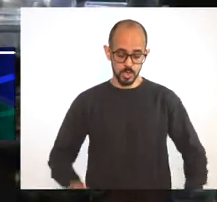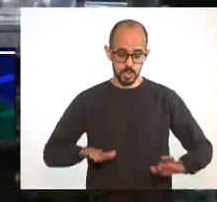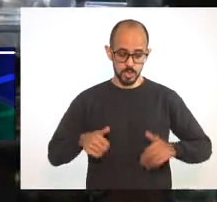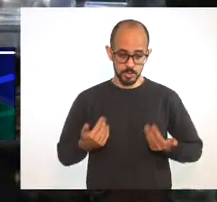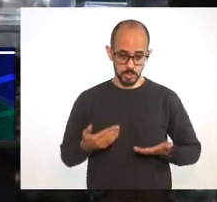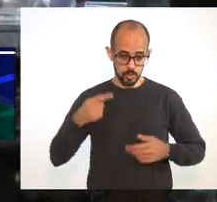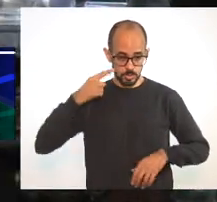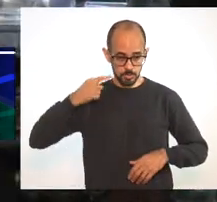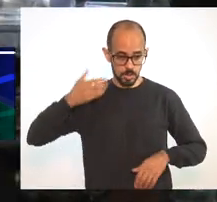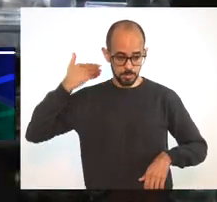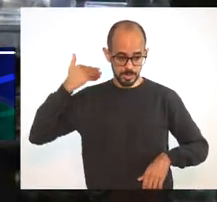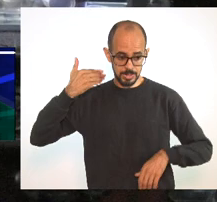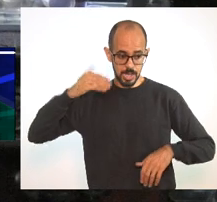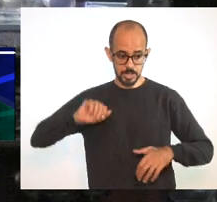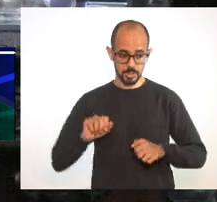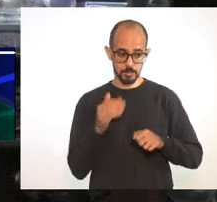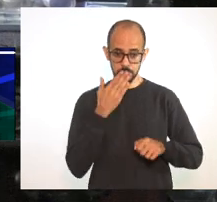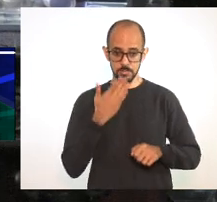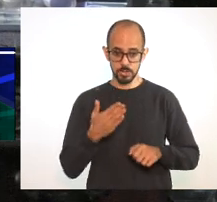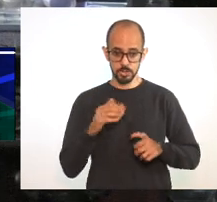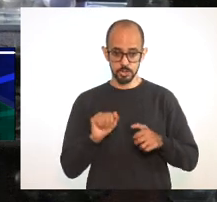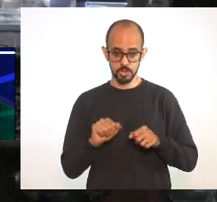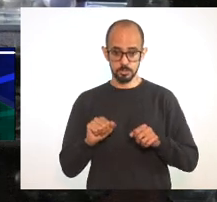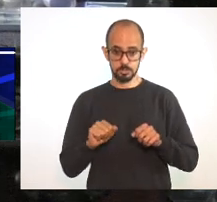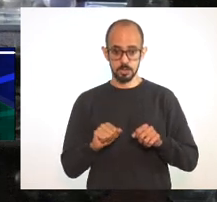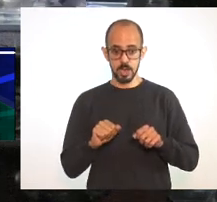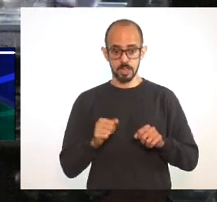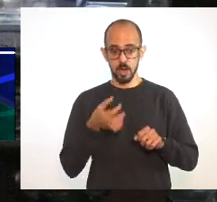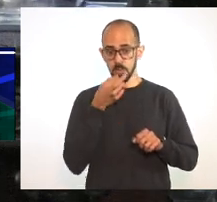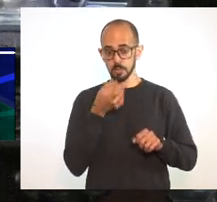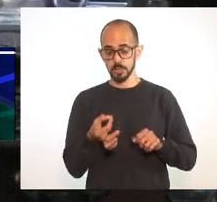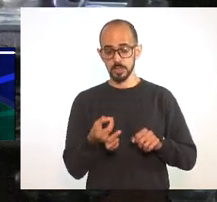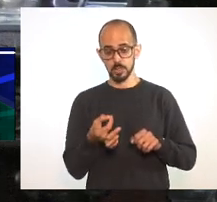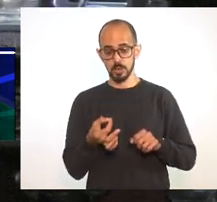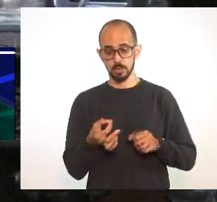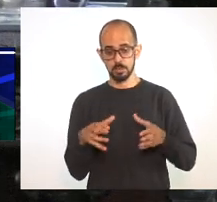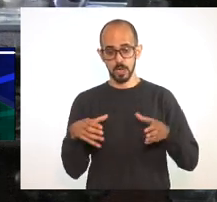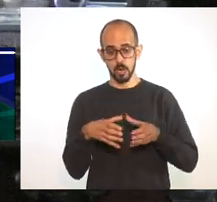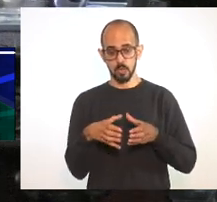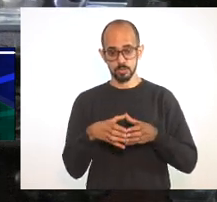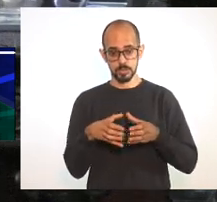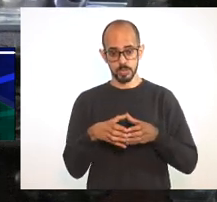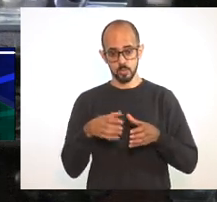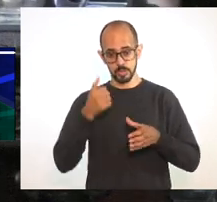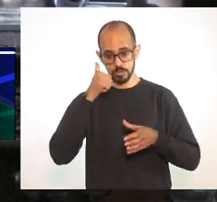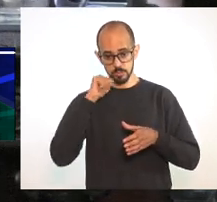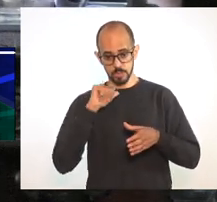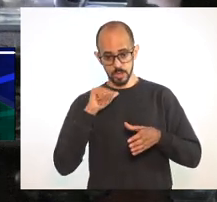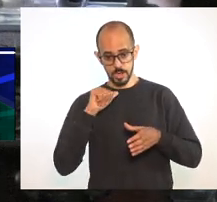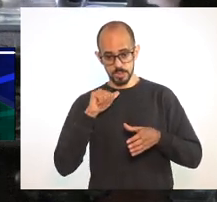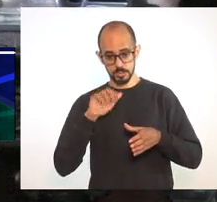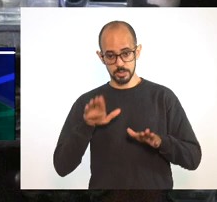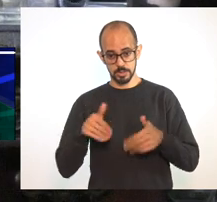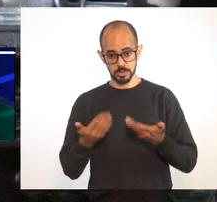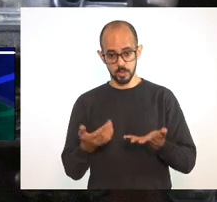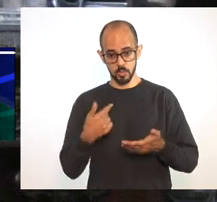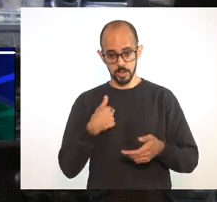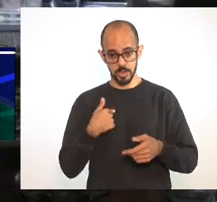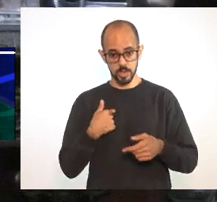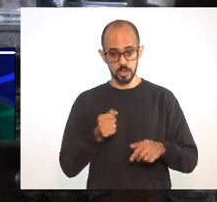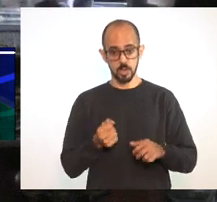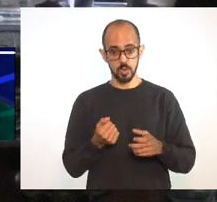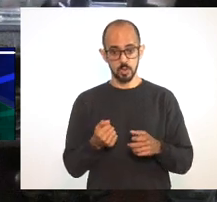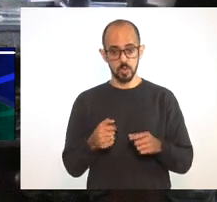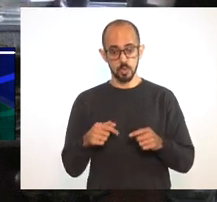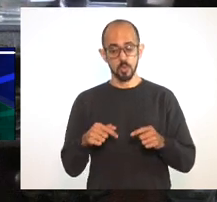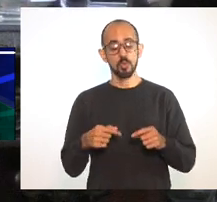passada eu pedi para dar o parecer pela Comissão das Mulheres, então eu defiro, e o meu